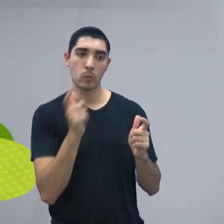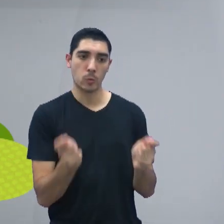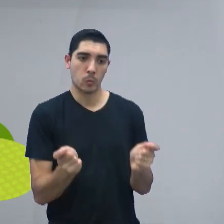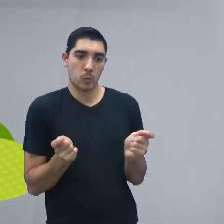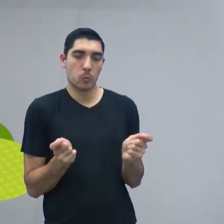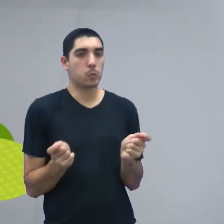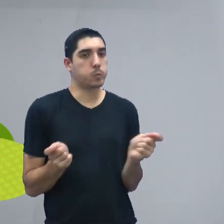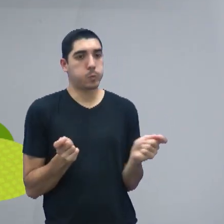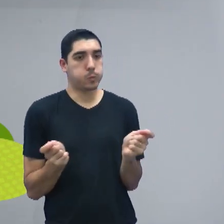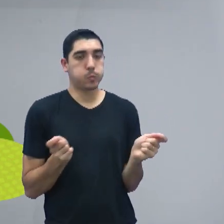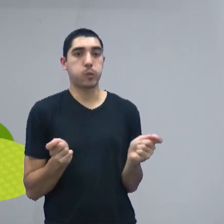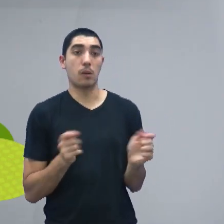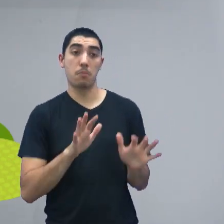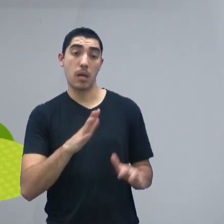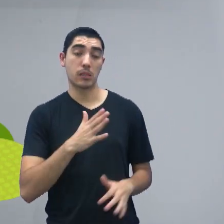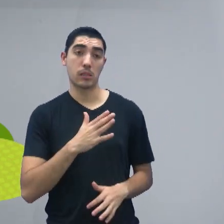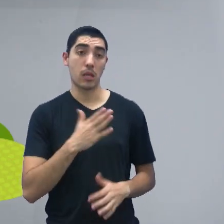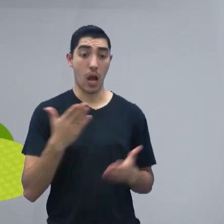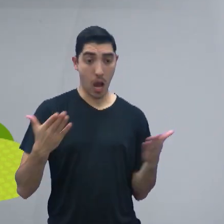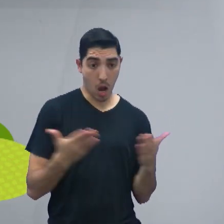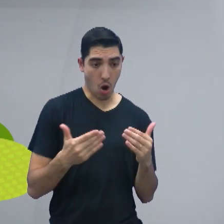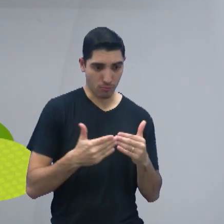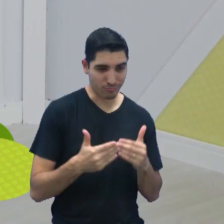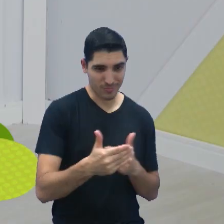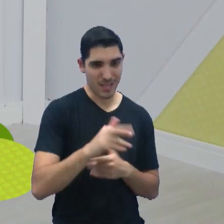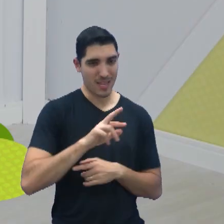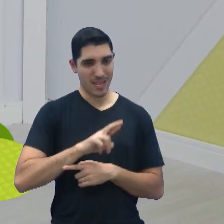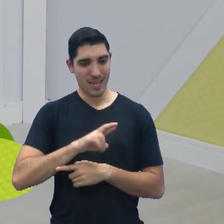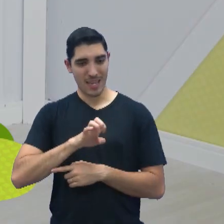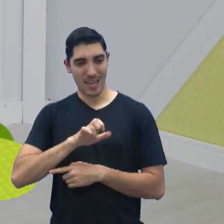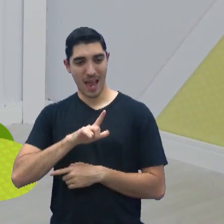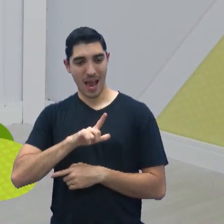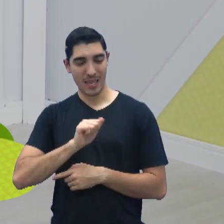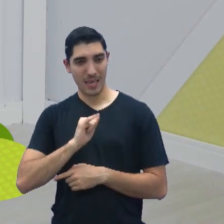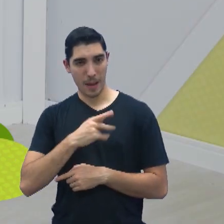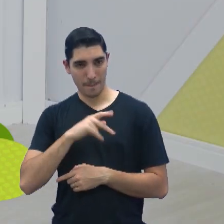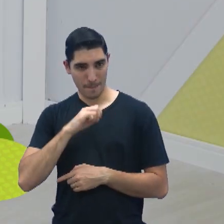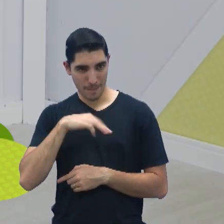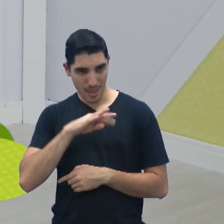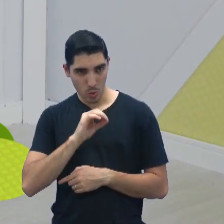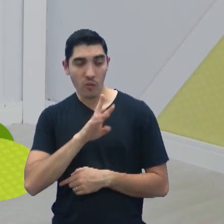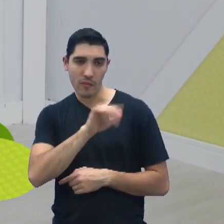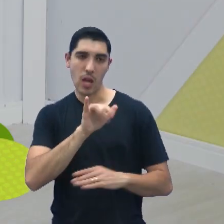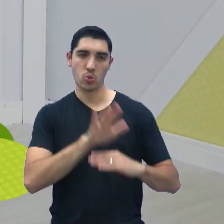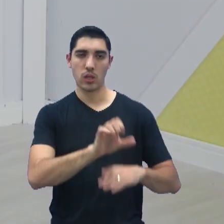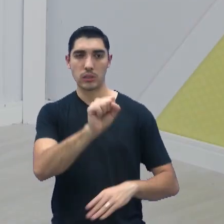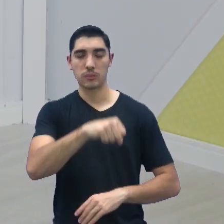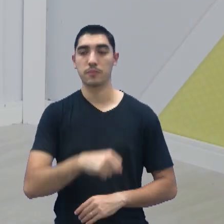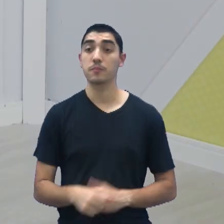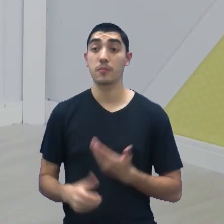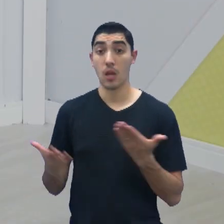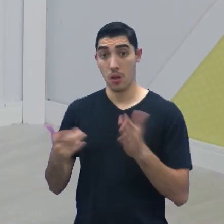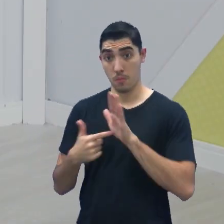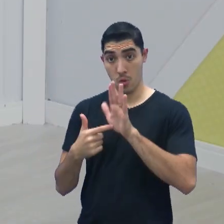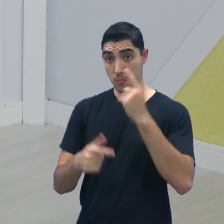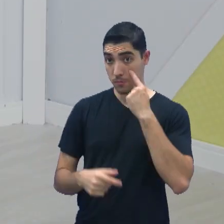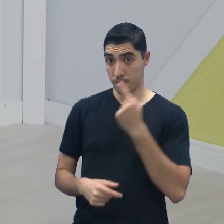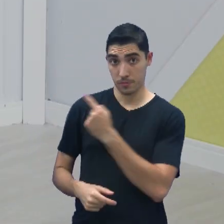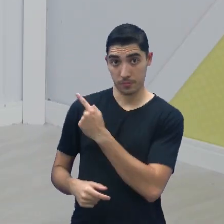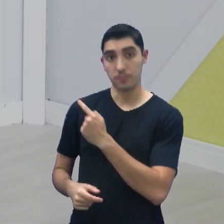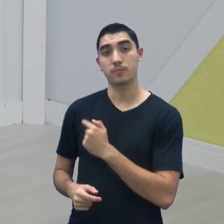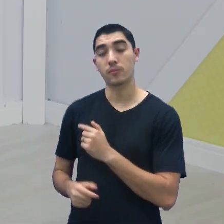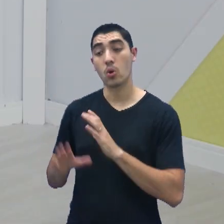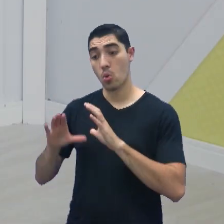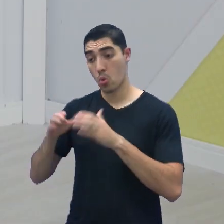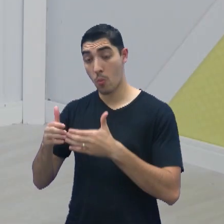competição. E eu acho que essa fase agora de realinhamento vai servir para isso. Pois é. Rodrigo, coloca para a gente, por favor. Aqui, ó, esse aqui é o grupo A, é o grupo